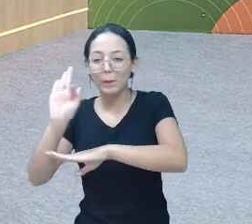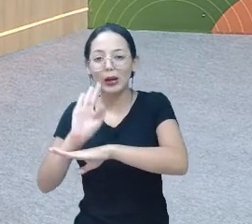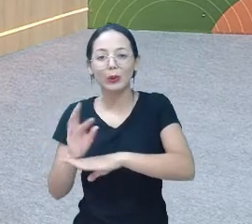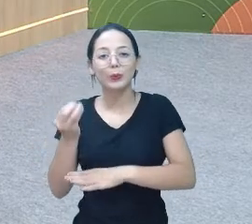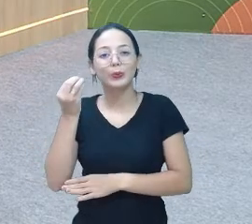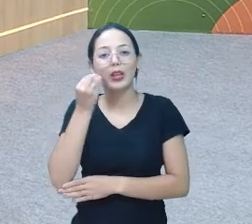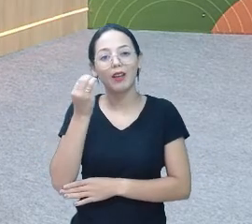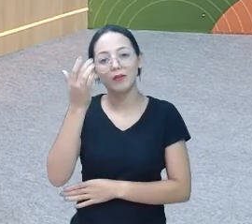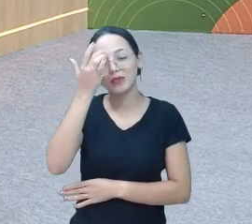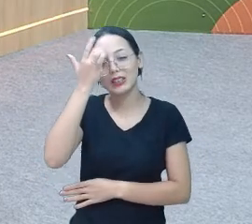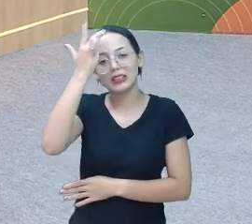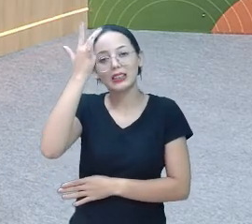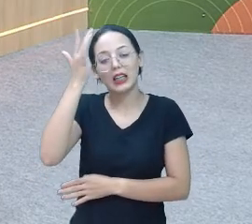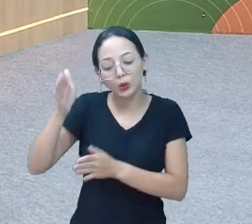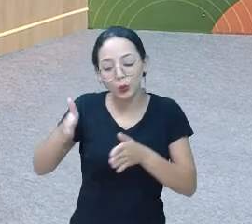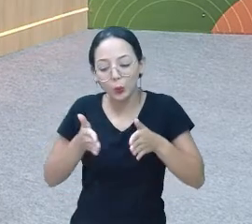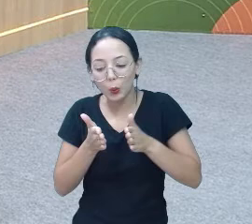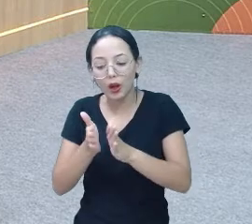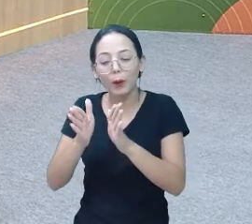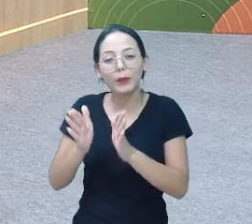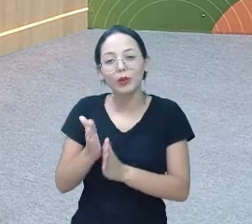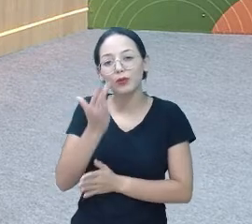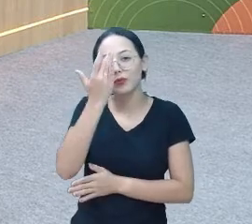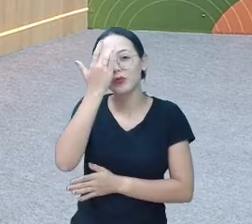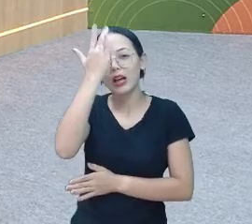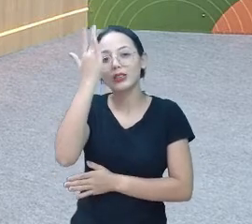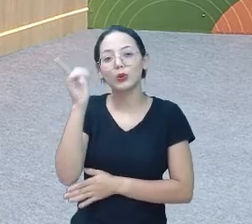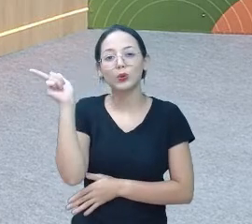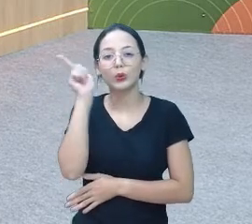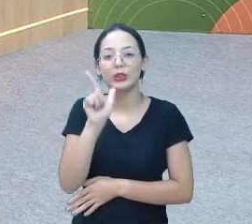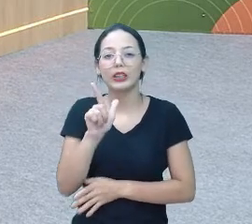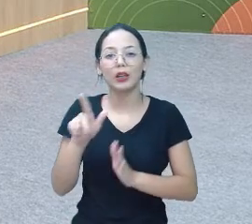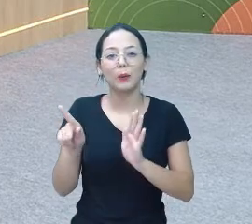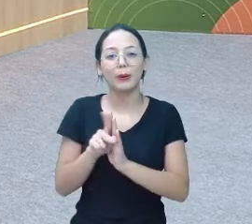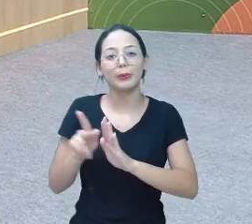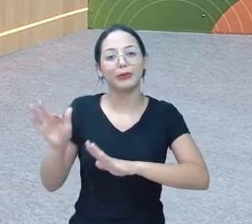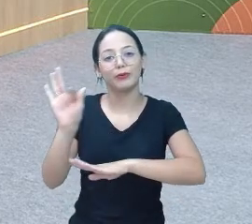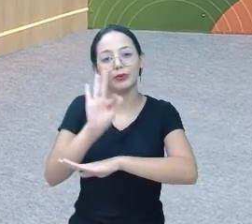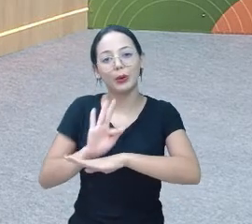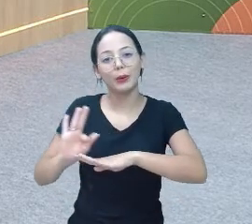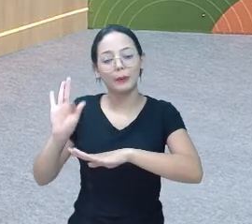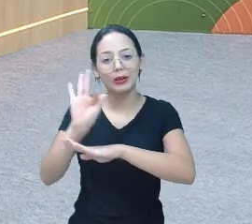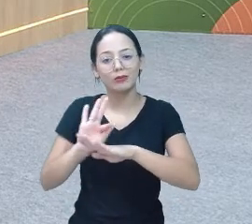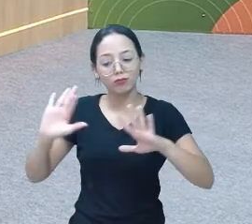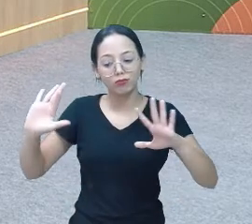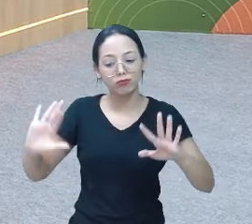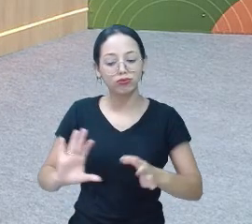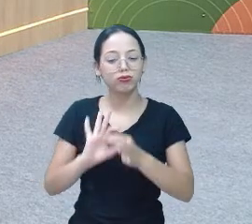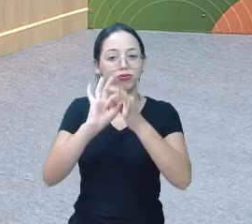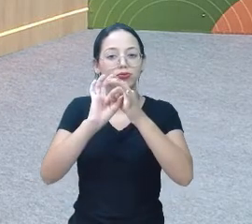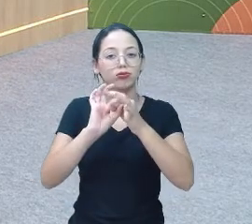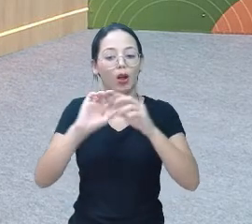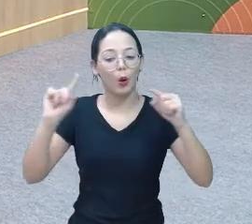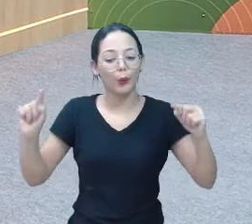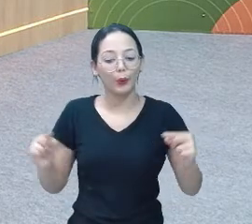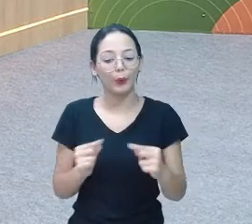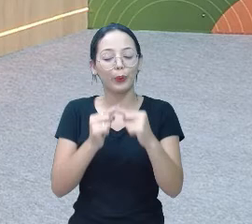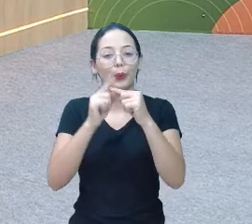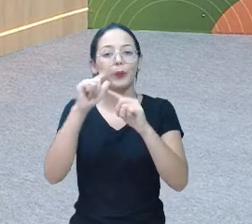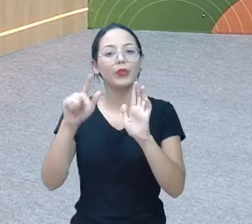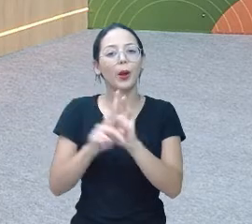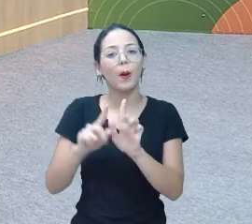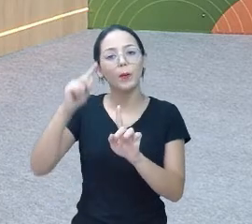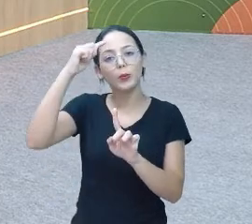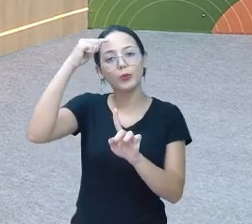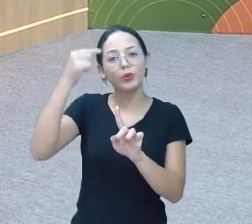um caminho que pode ser mais fácil da gente chegar no formal, tá certo? Então, isso seria o ponto positivo da gente